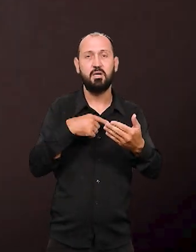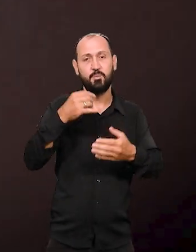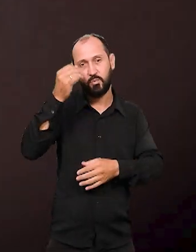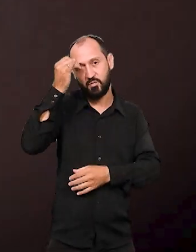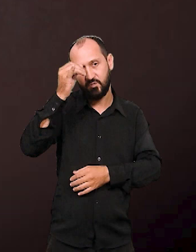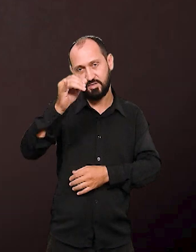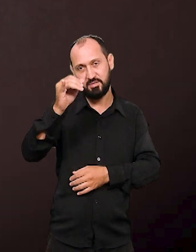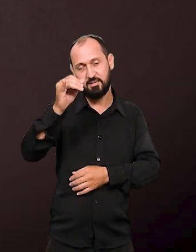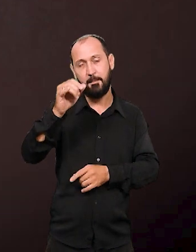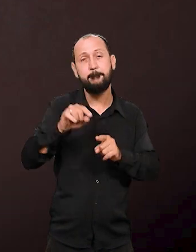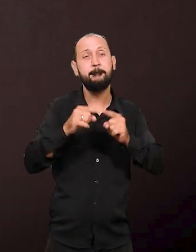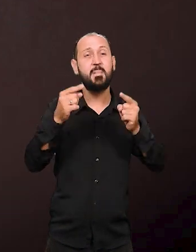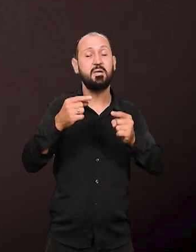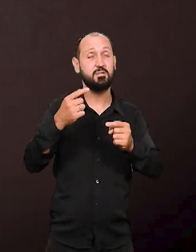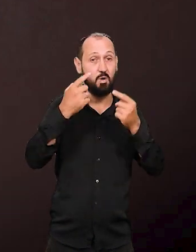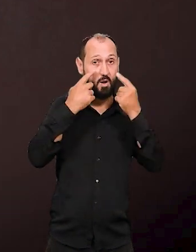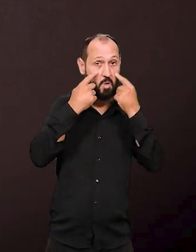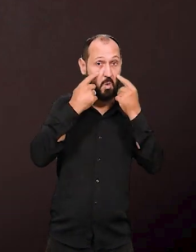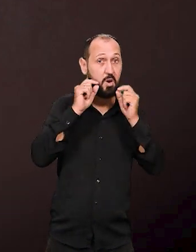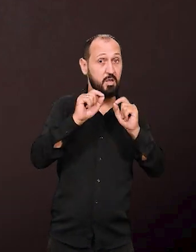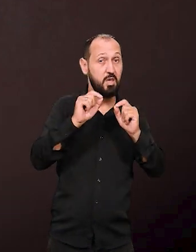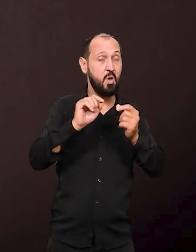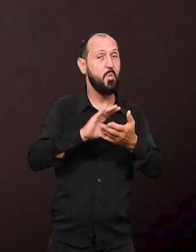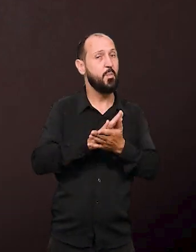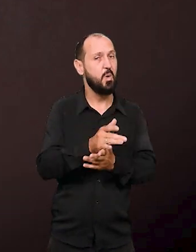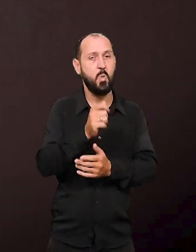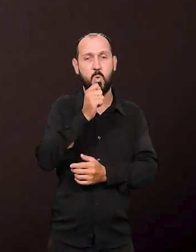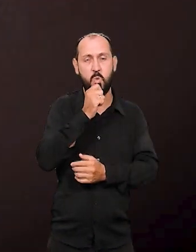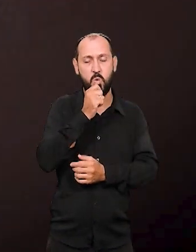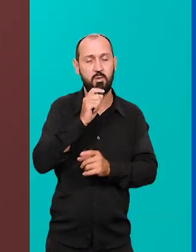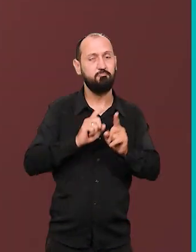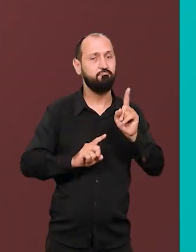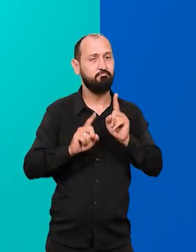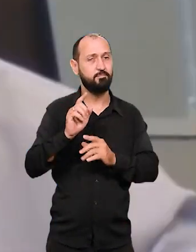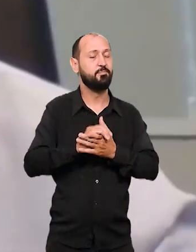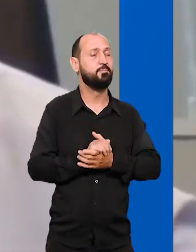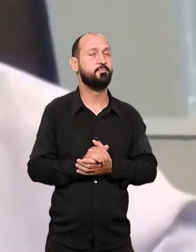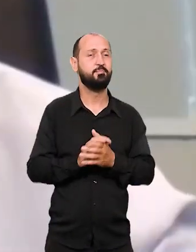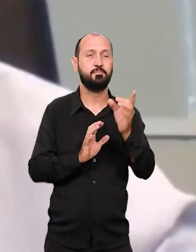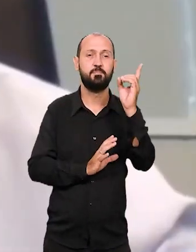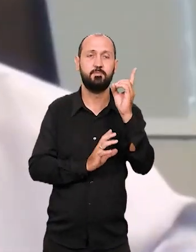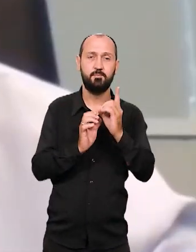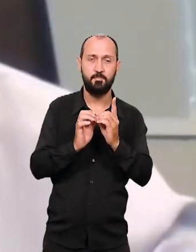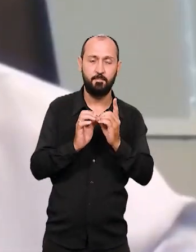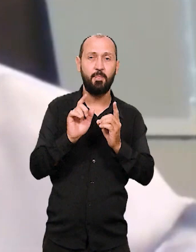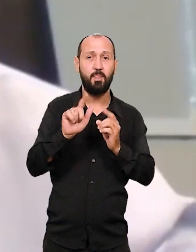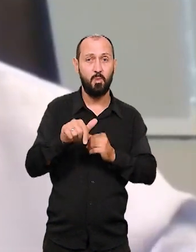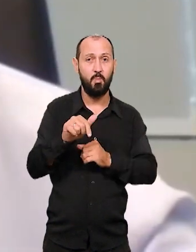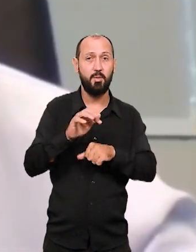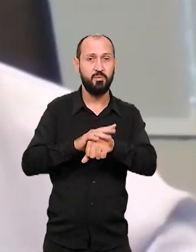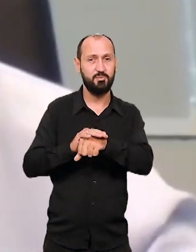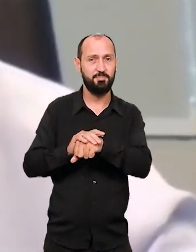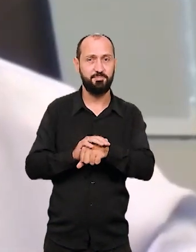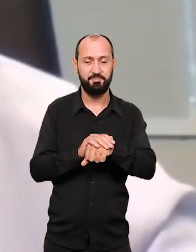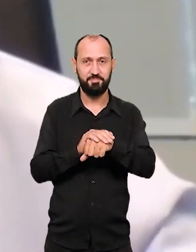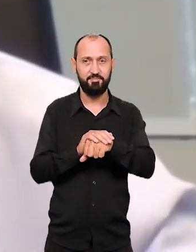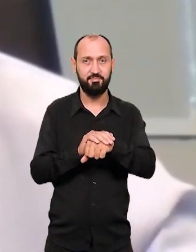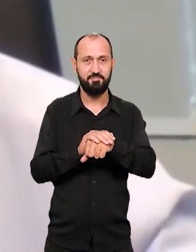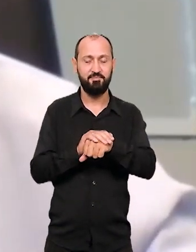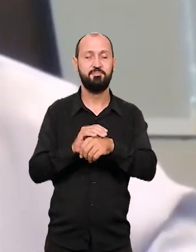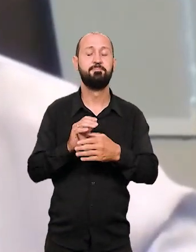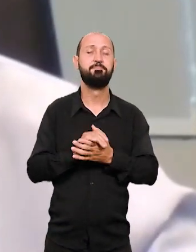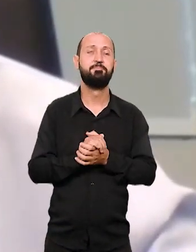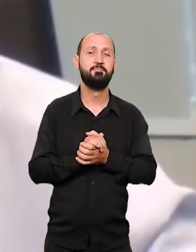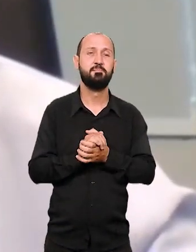na prevenção, mas alertam que o preconceito ainda é grande. A AIDS é